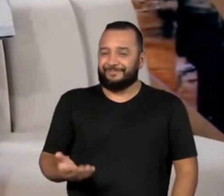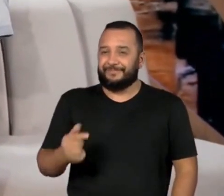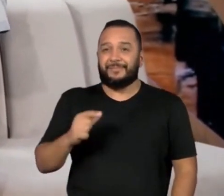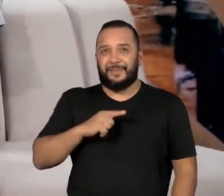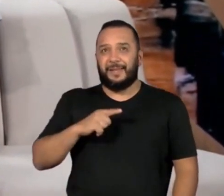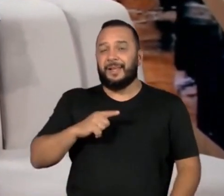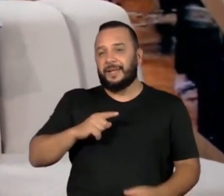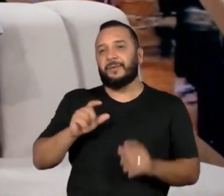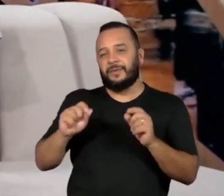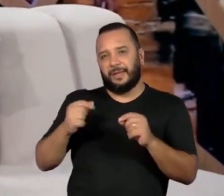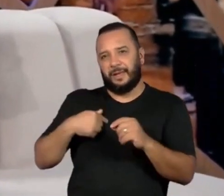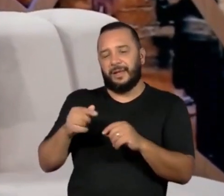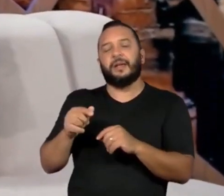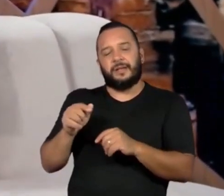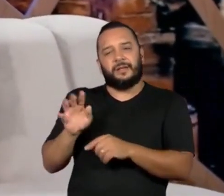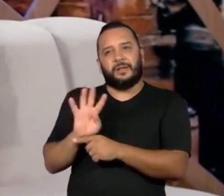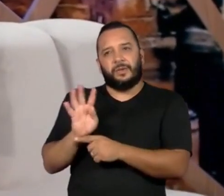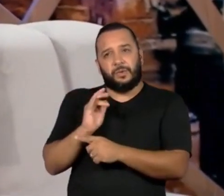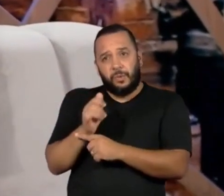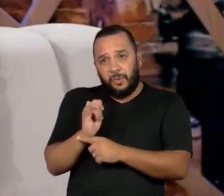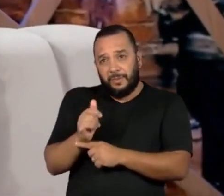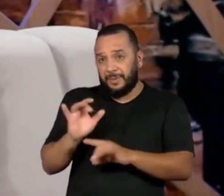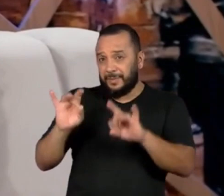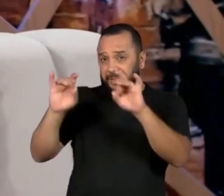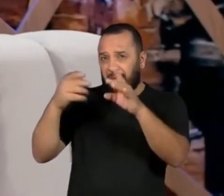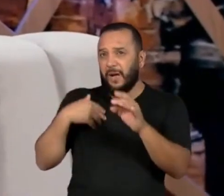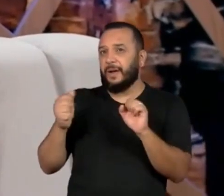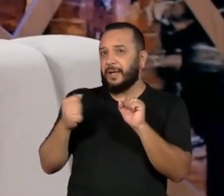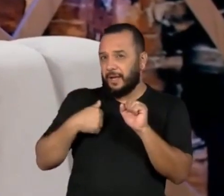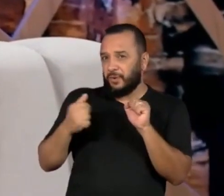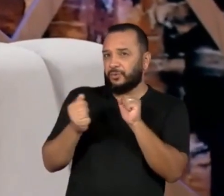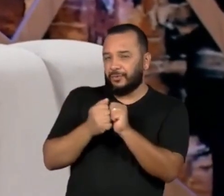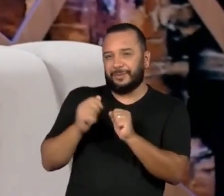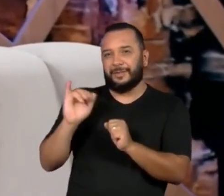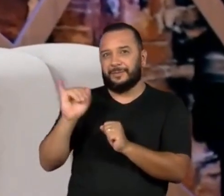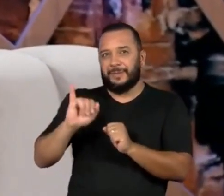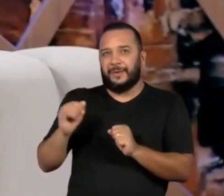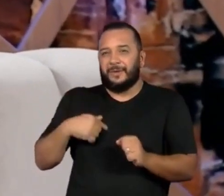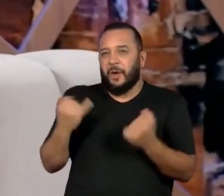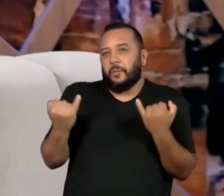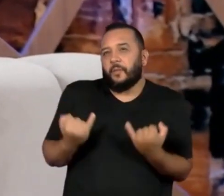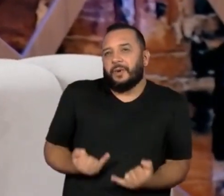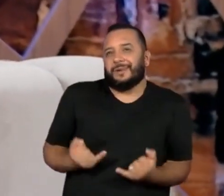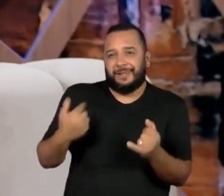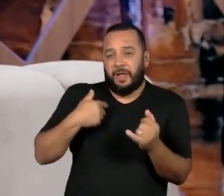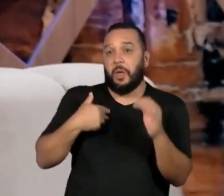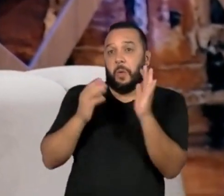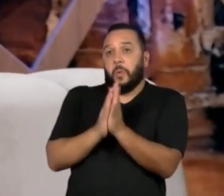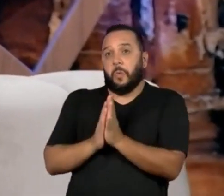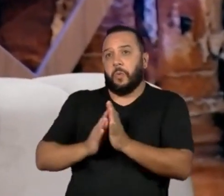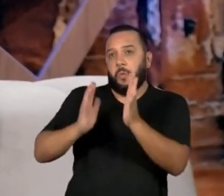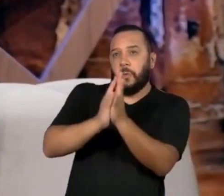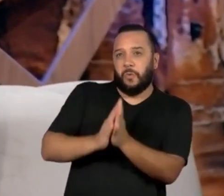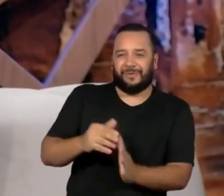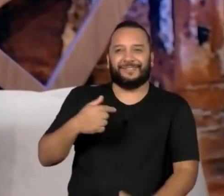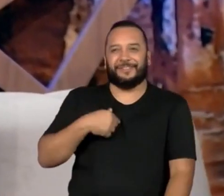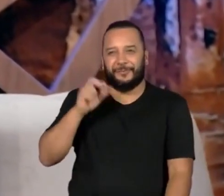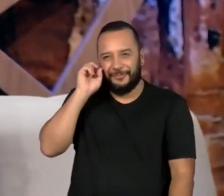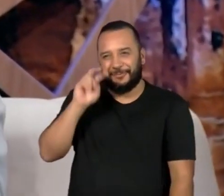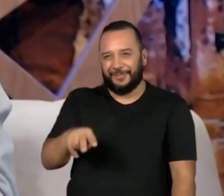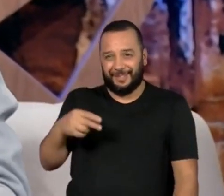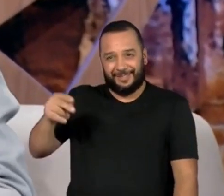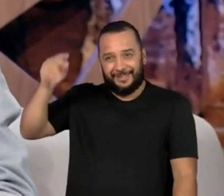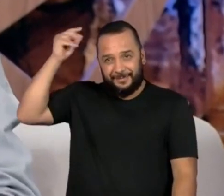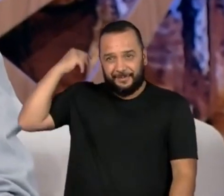Documento Especial fez gravou lá e tá e meu irmão lá batendo palma eu vi esses dias magrelin tudo e é foi a minha formação